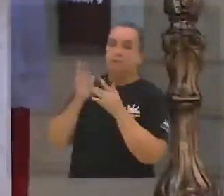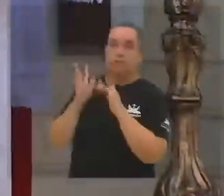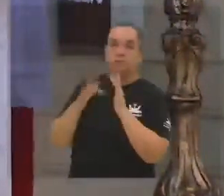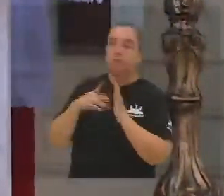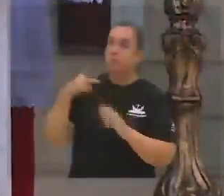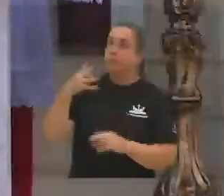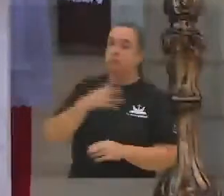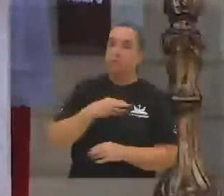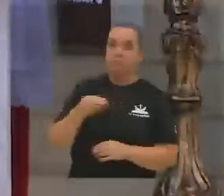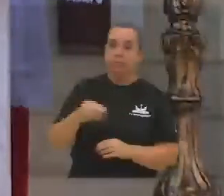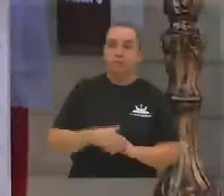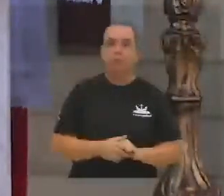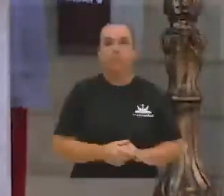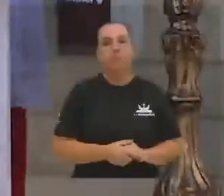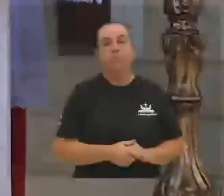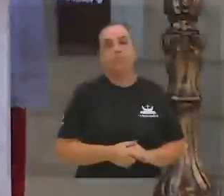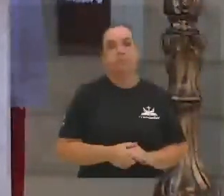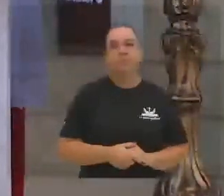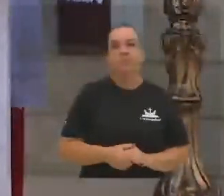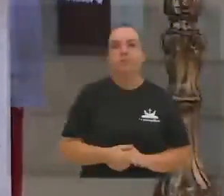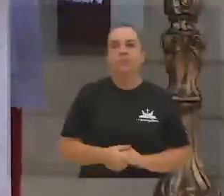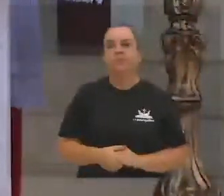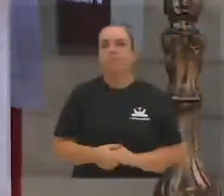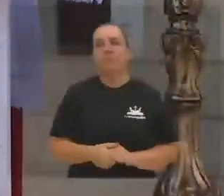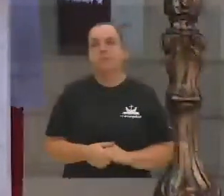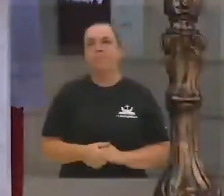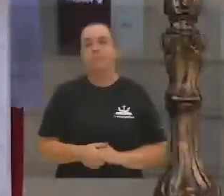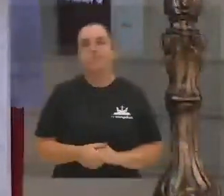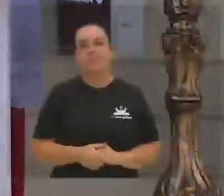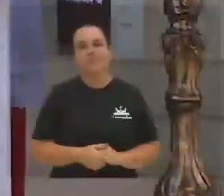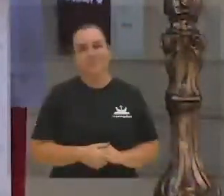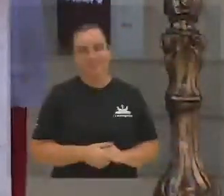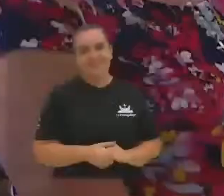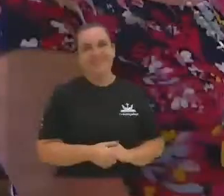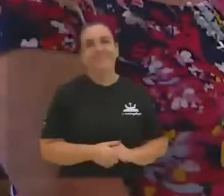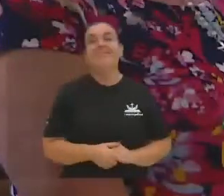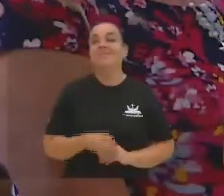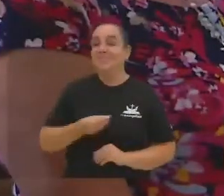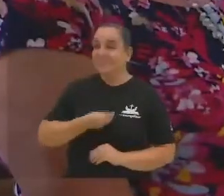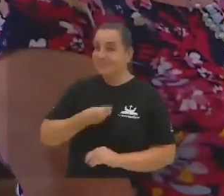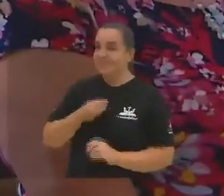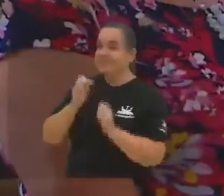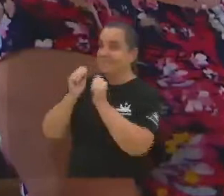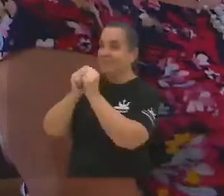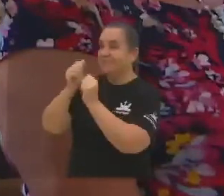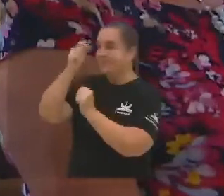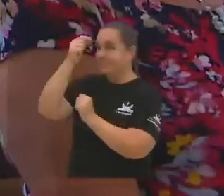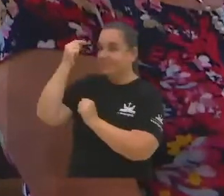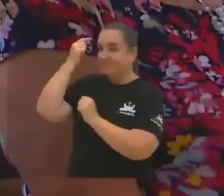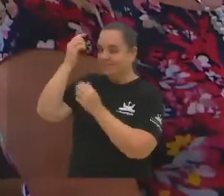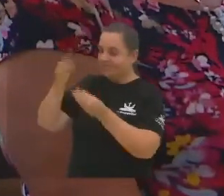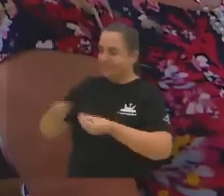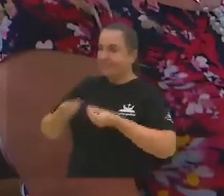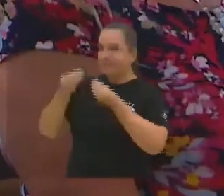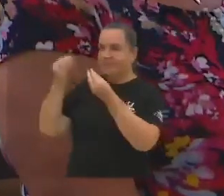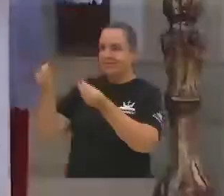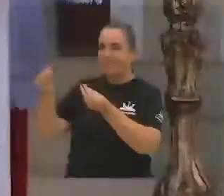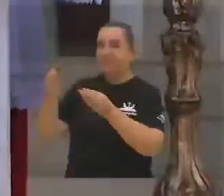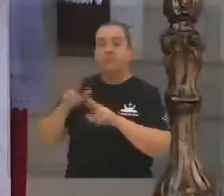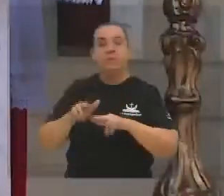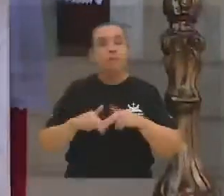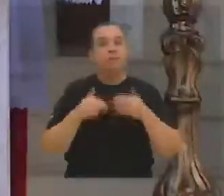e glorificarmos por Jesus Cristo, vosso Filho. Concedei-nos o convívio dos